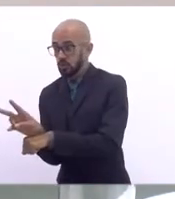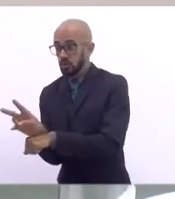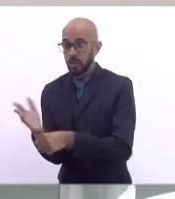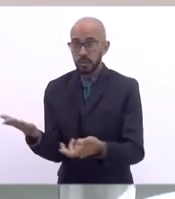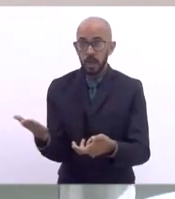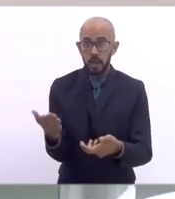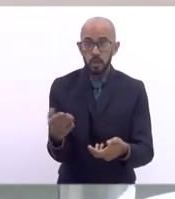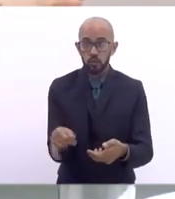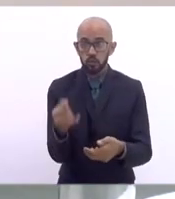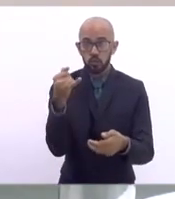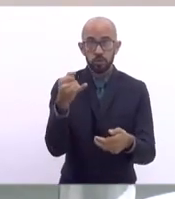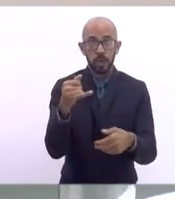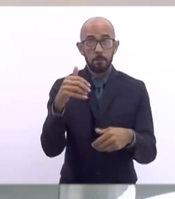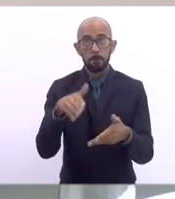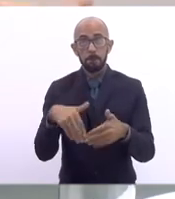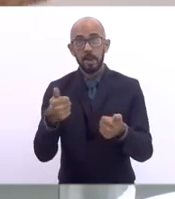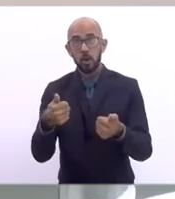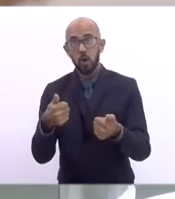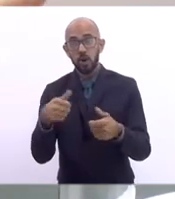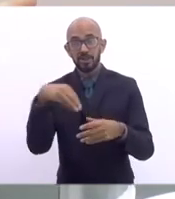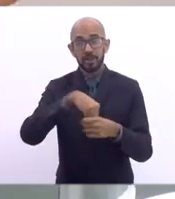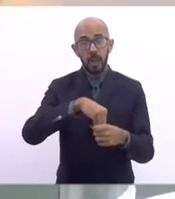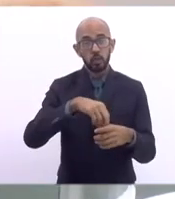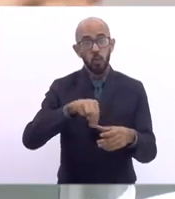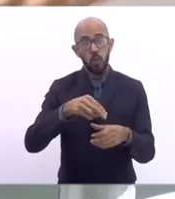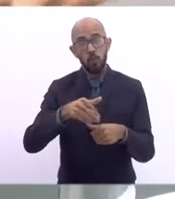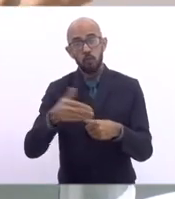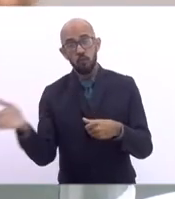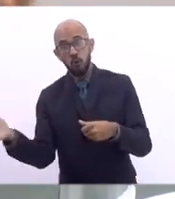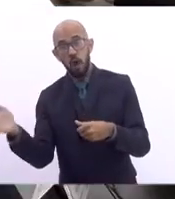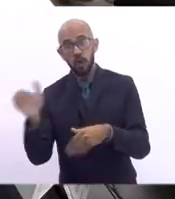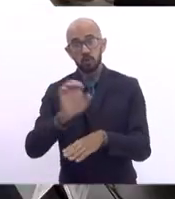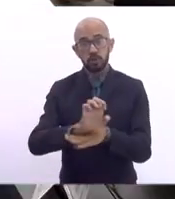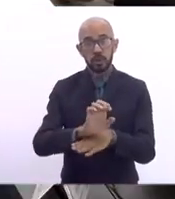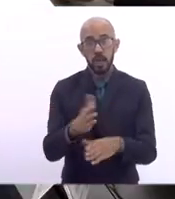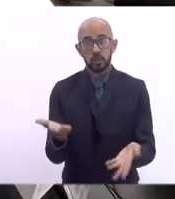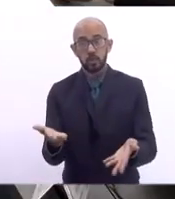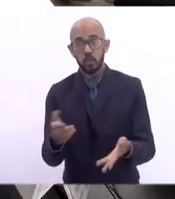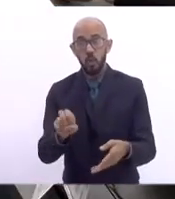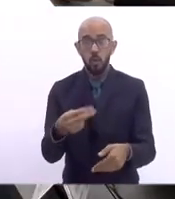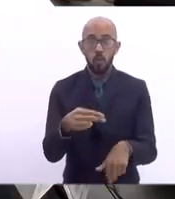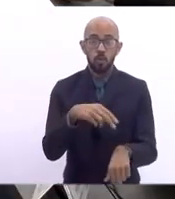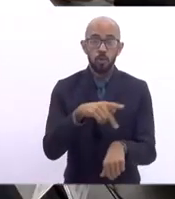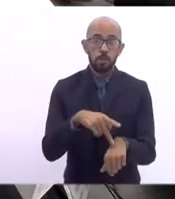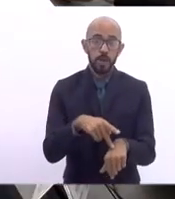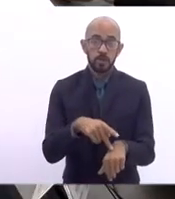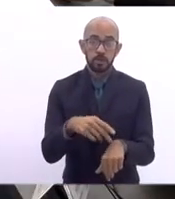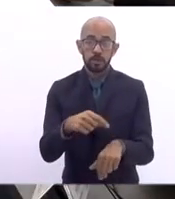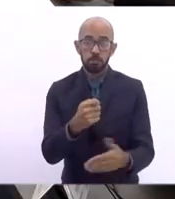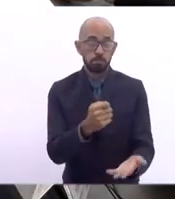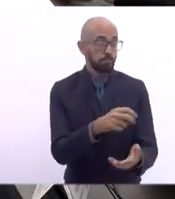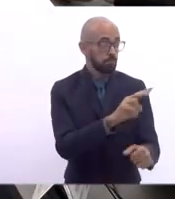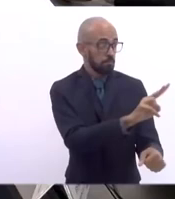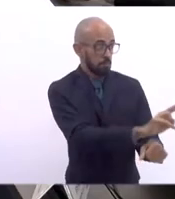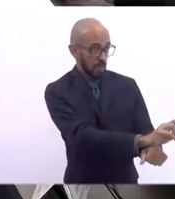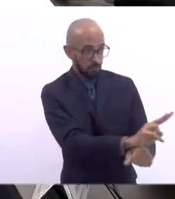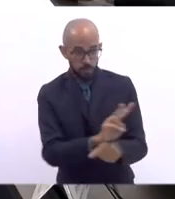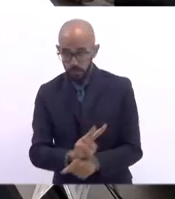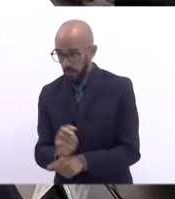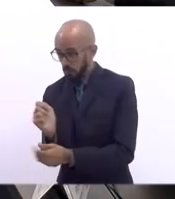interno ao externo eu tava com o juro maior então eu pego o dinheiro do esterno e paga a dívida